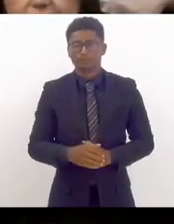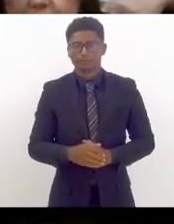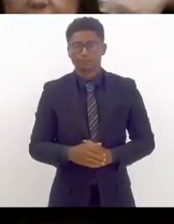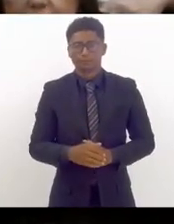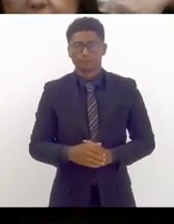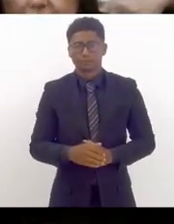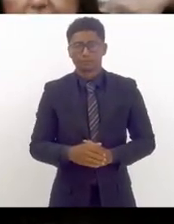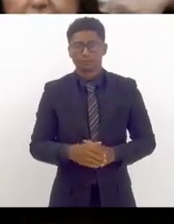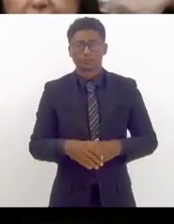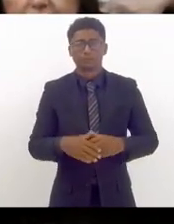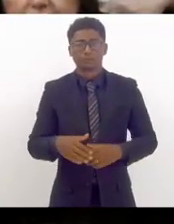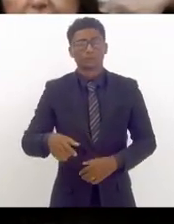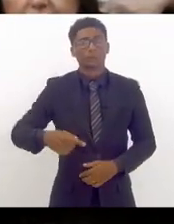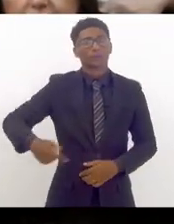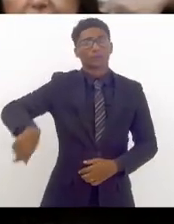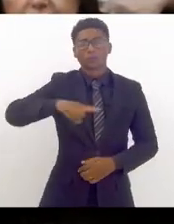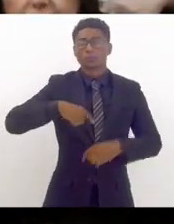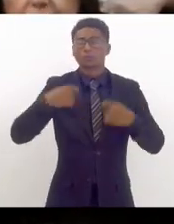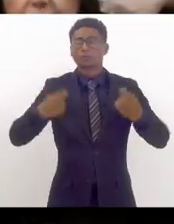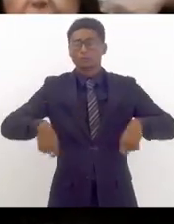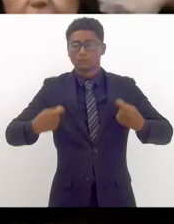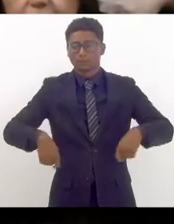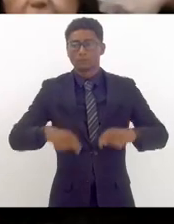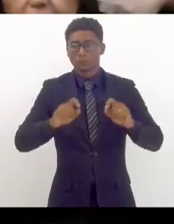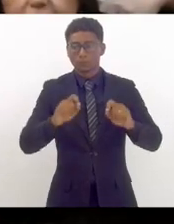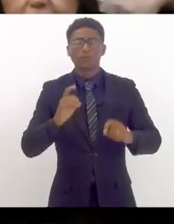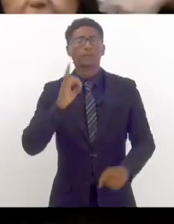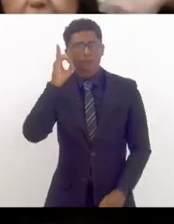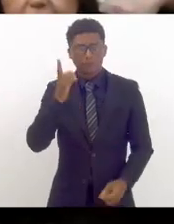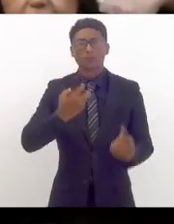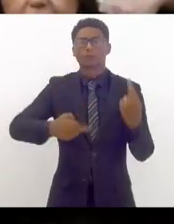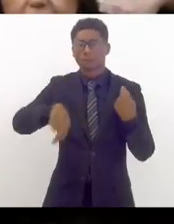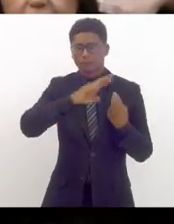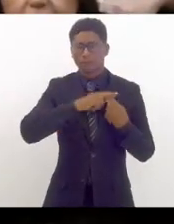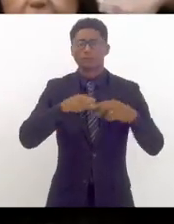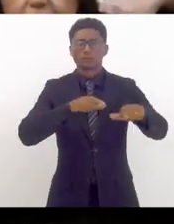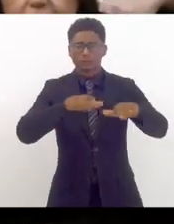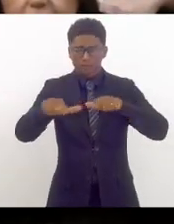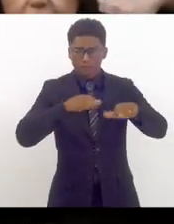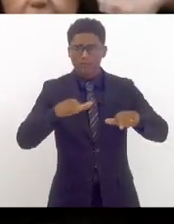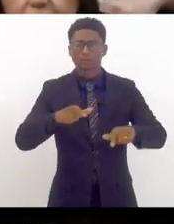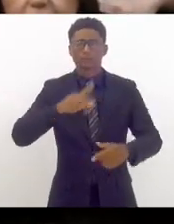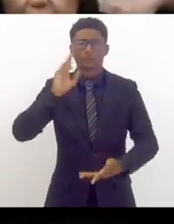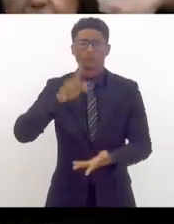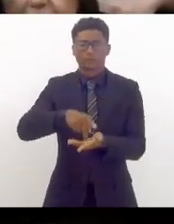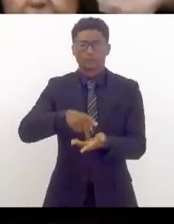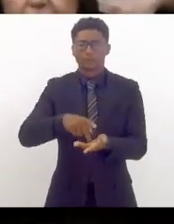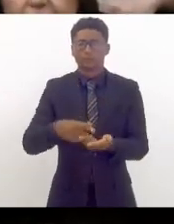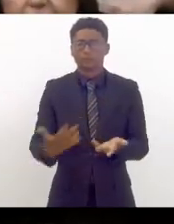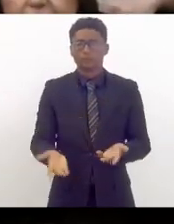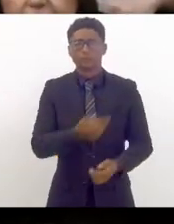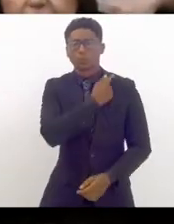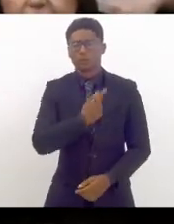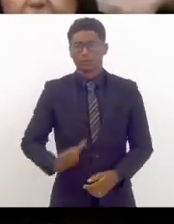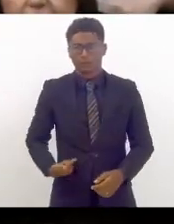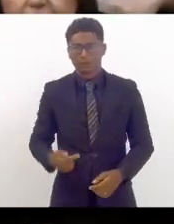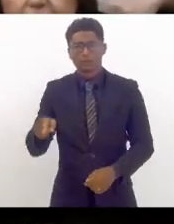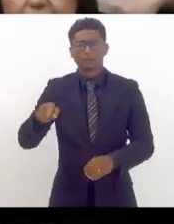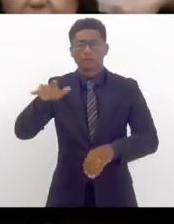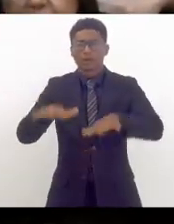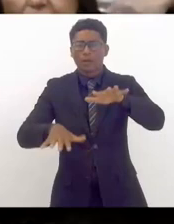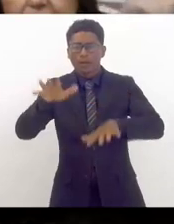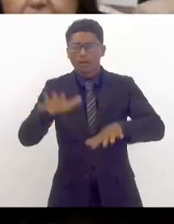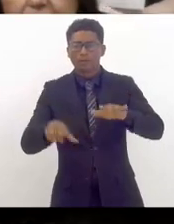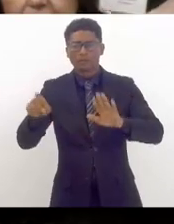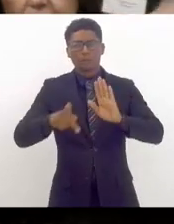povo. Nós temos que exercer nossos mandatos. O governador, muitas vezes, sanciona projetos que ele